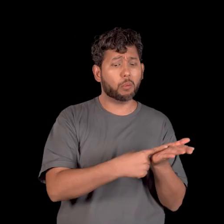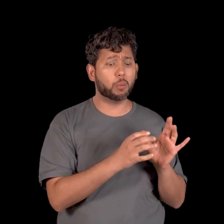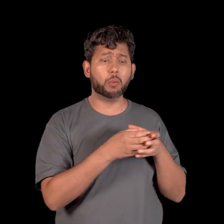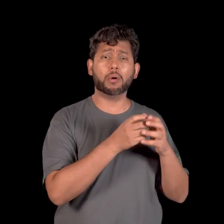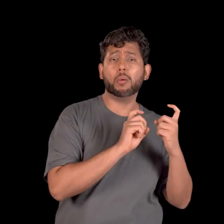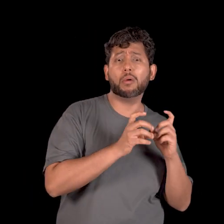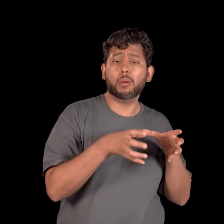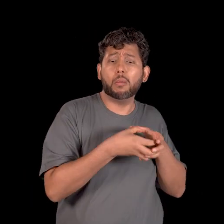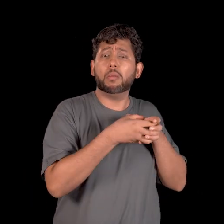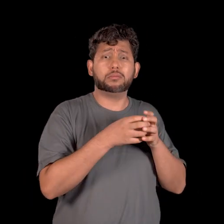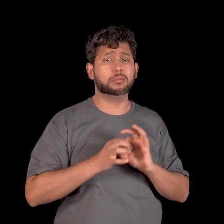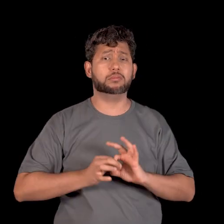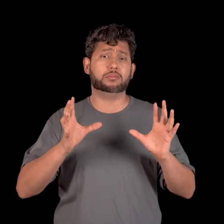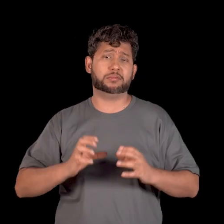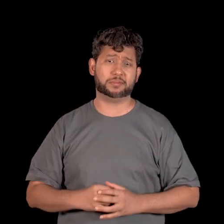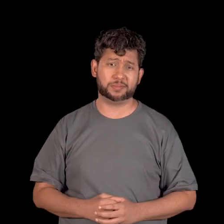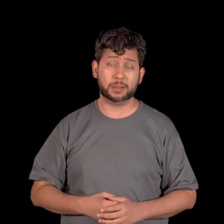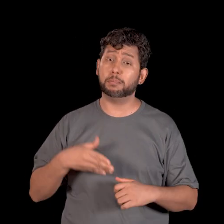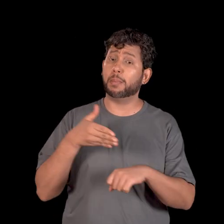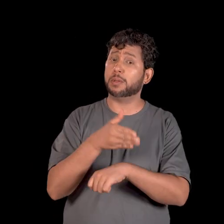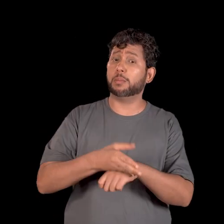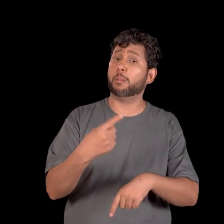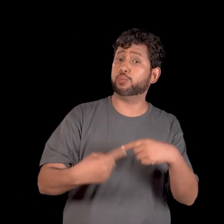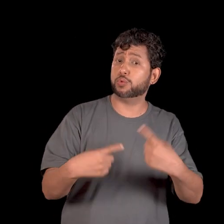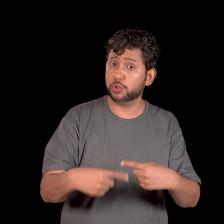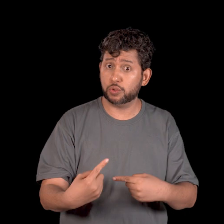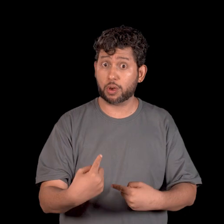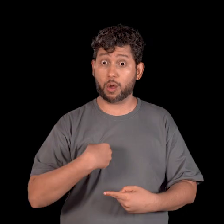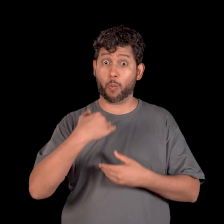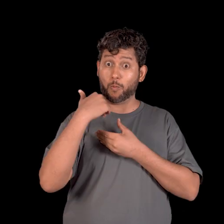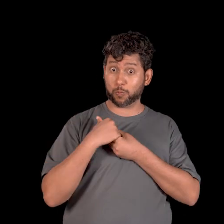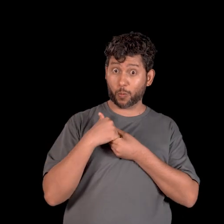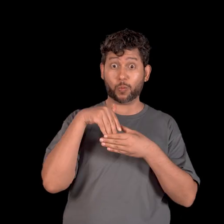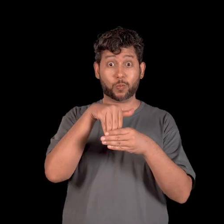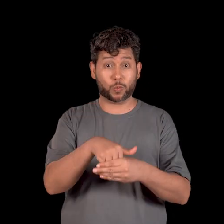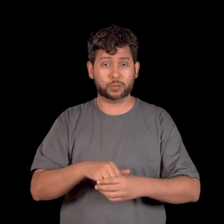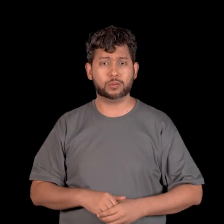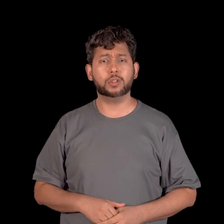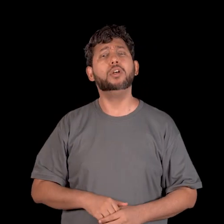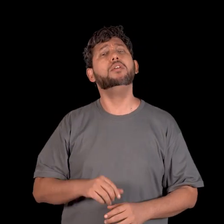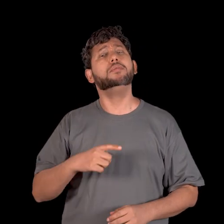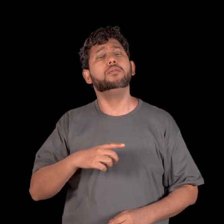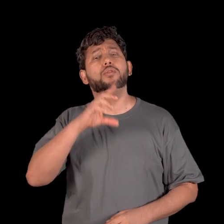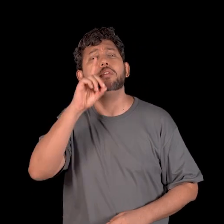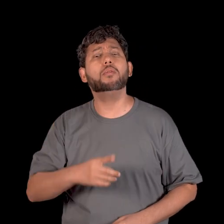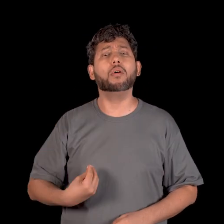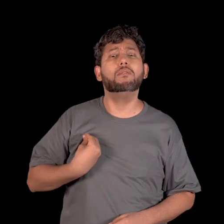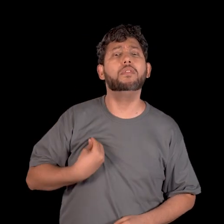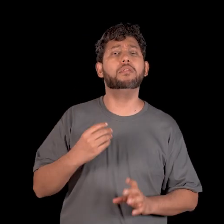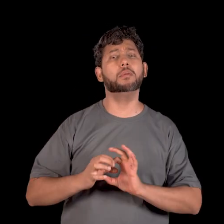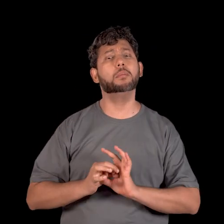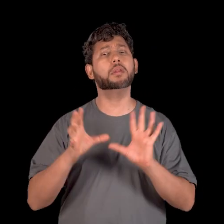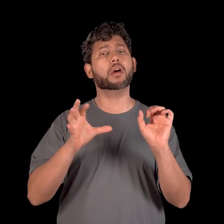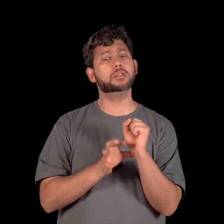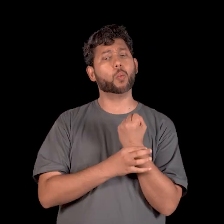religião, reunião e associação. Direito à participação política e ao voto. Direito à vida,